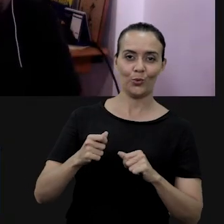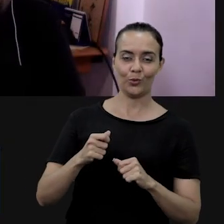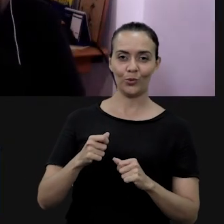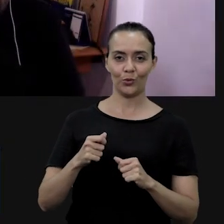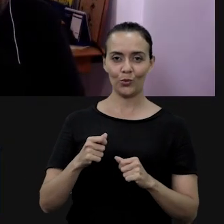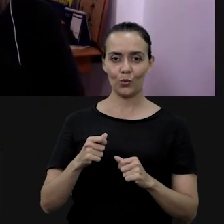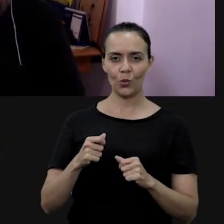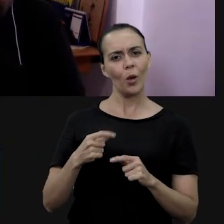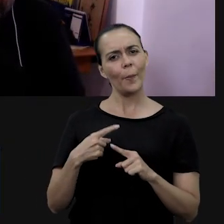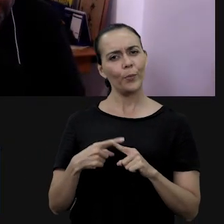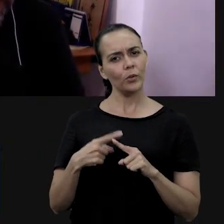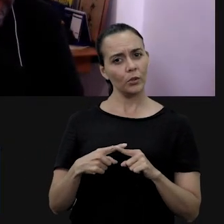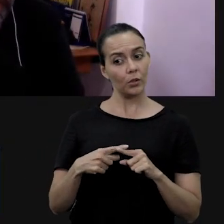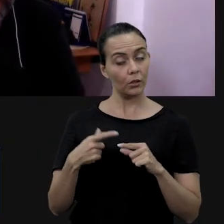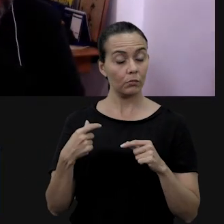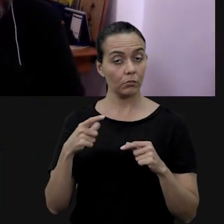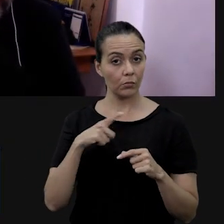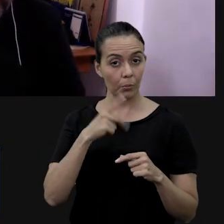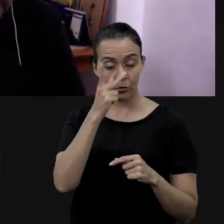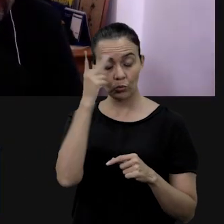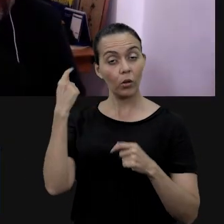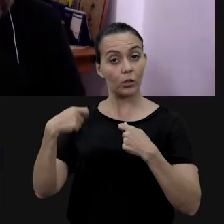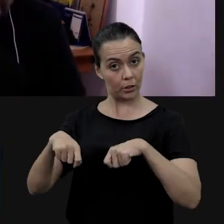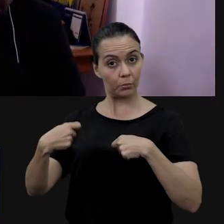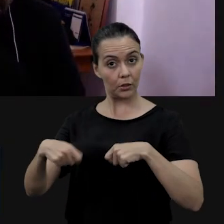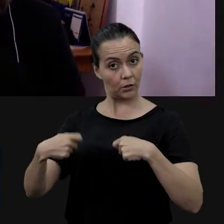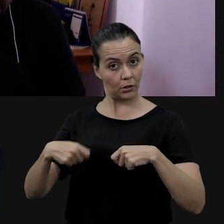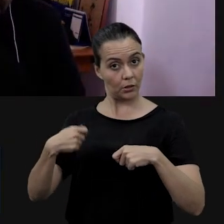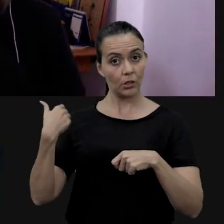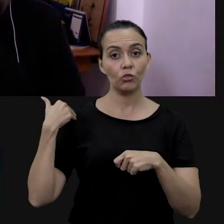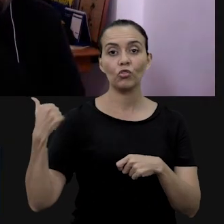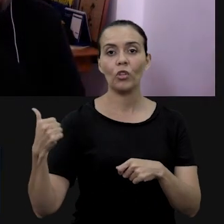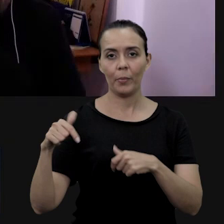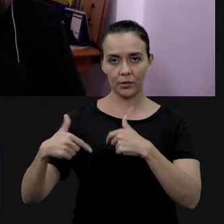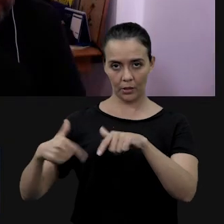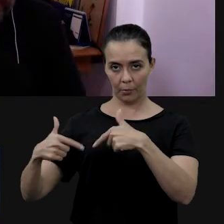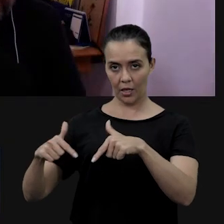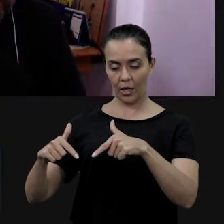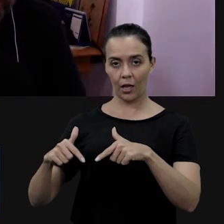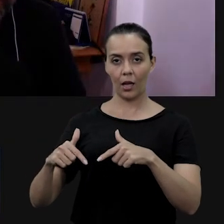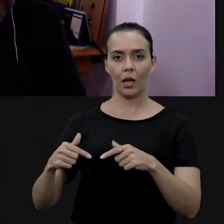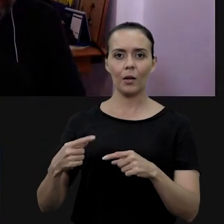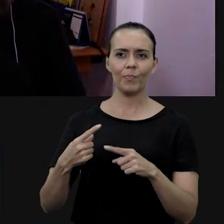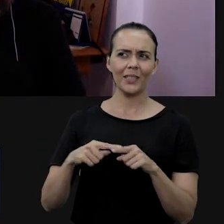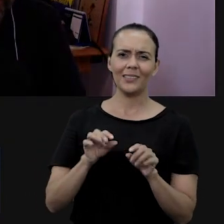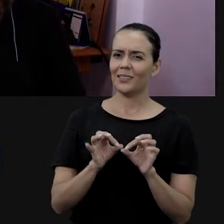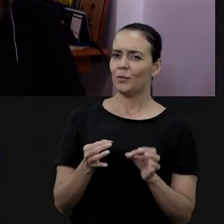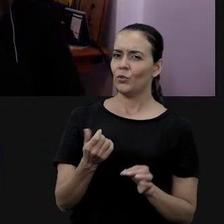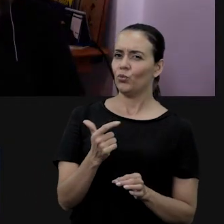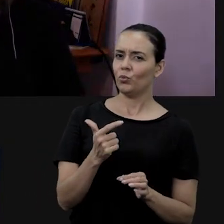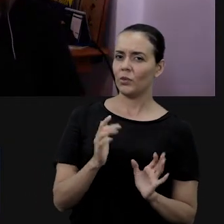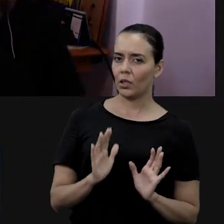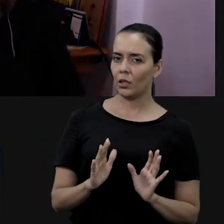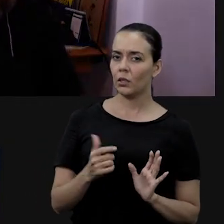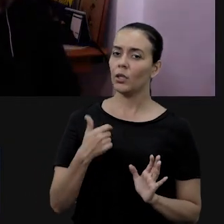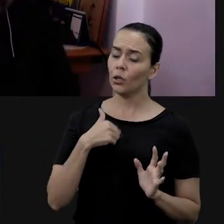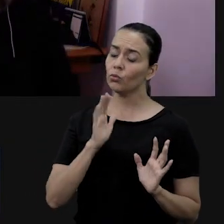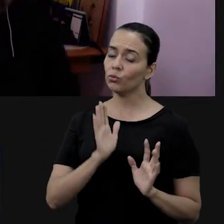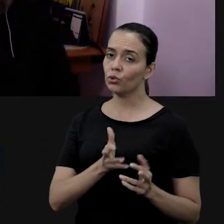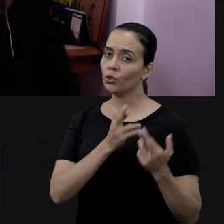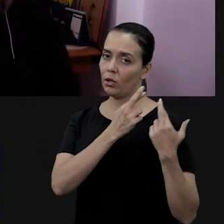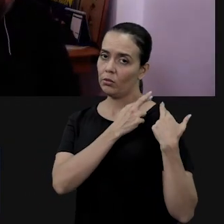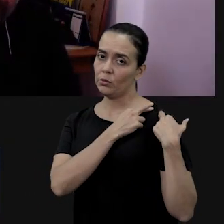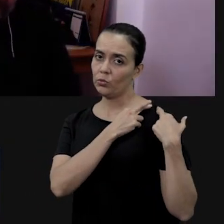para tanto existe uma demanda, mas não é simples assim também, da noite para o dia. Eu já tinha uma